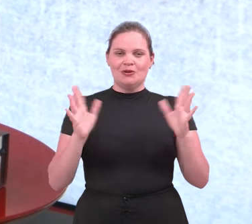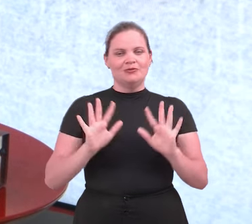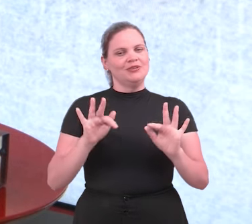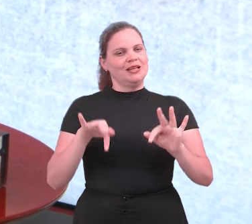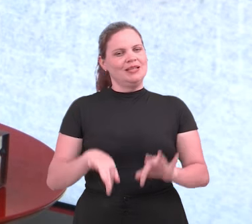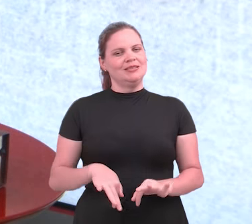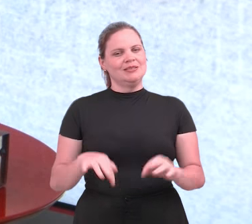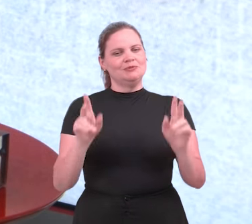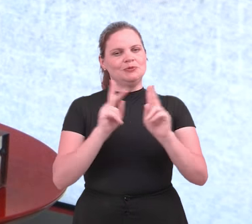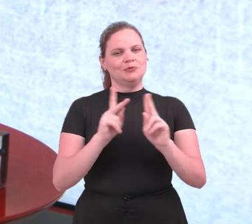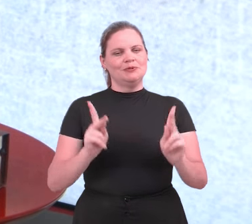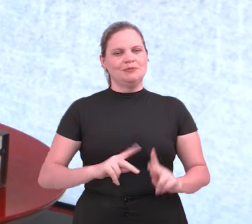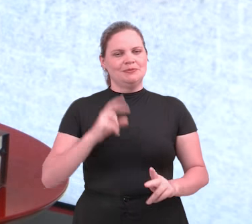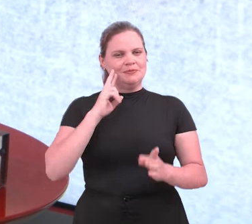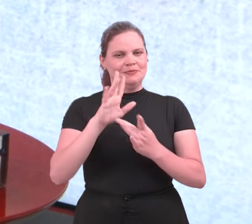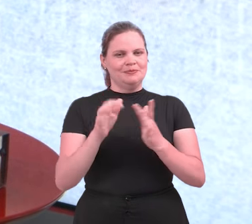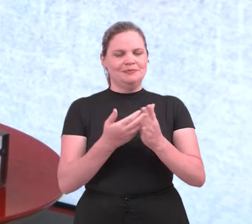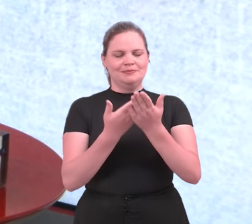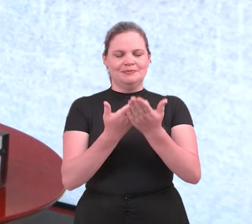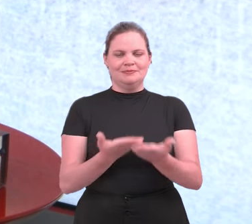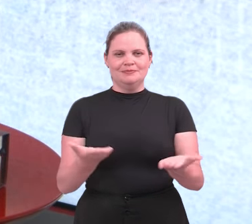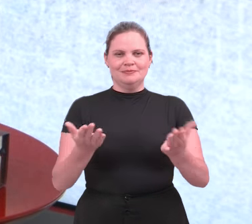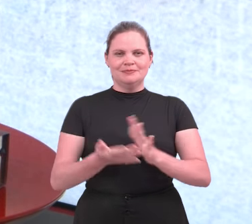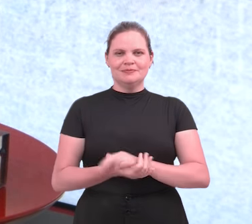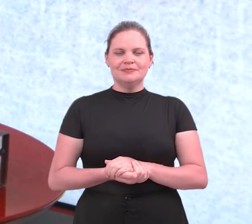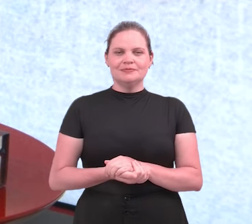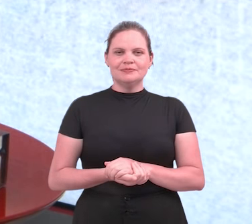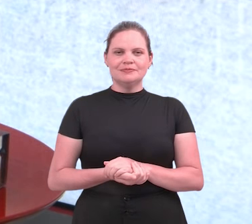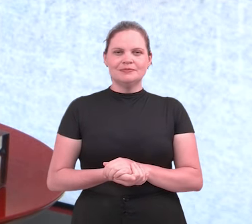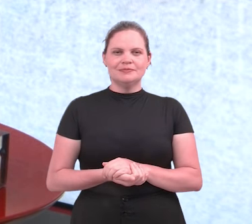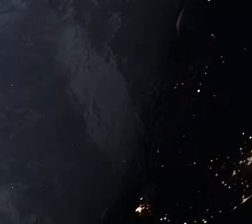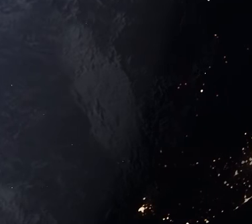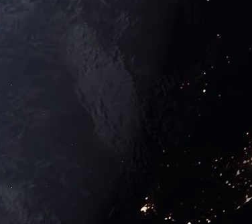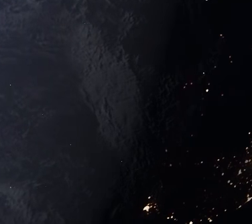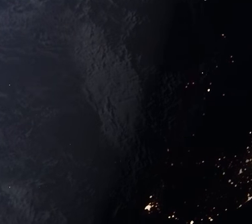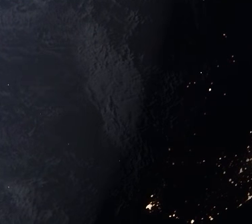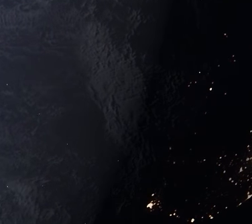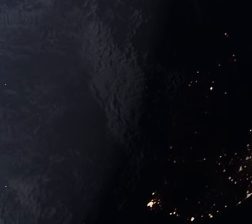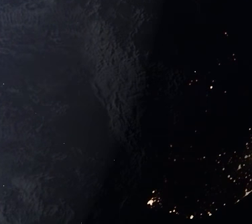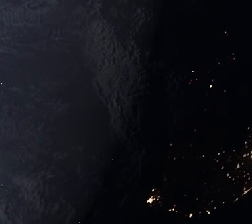esta parte da Palavra de Deus com a paz do Senhor Jesus.